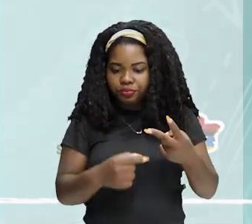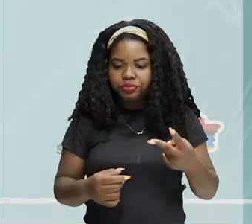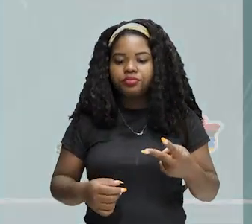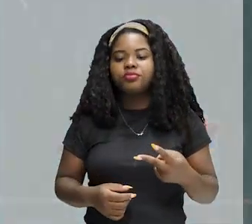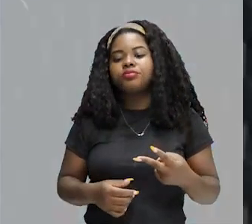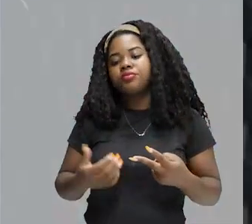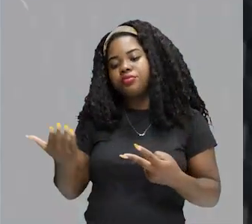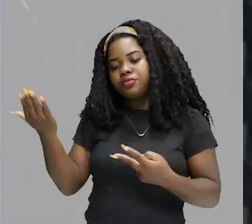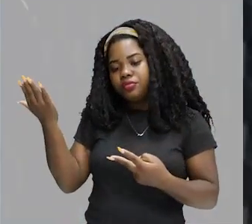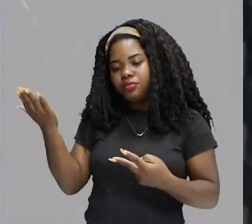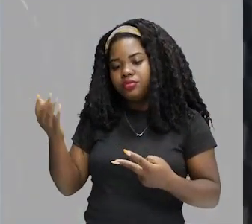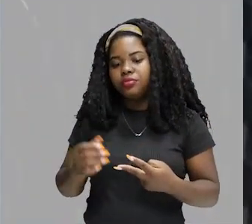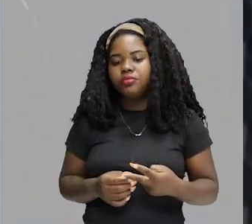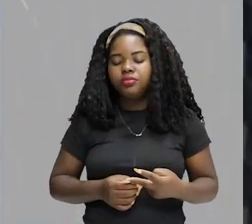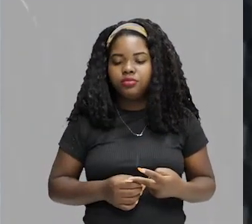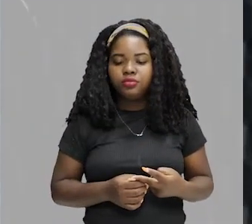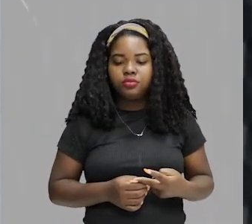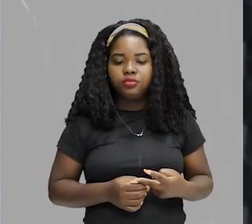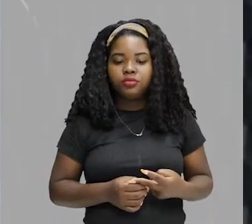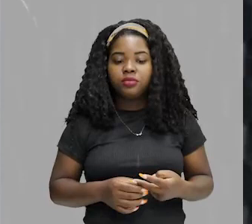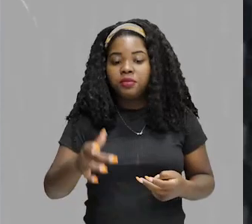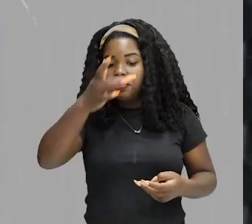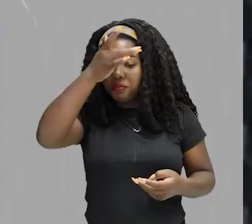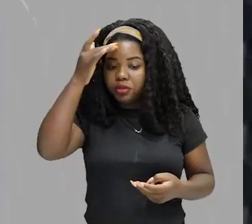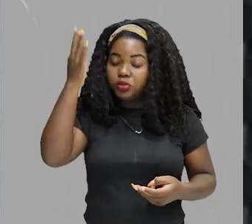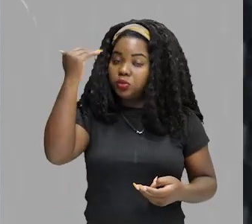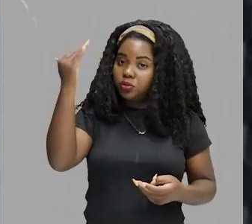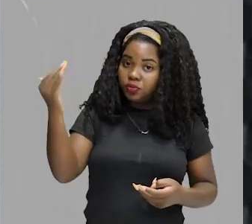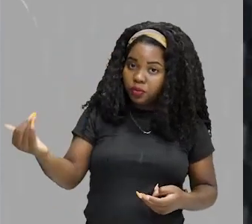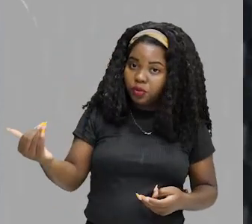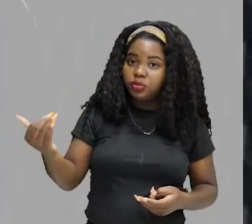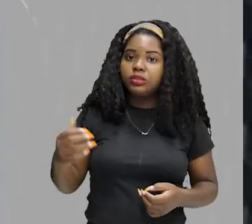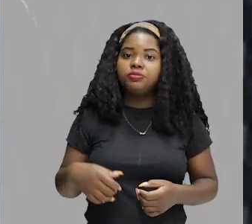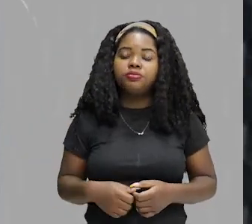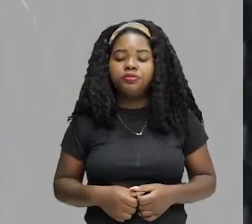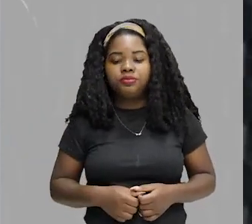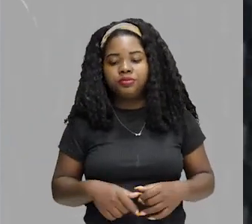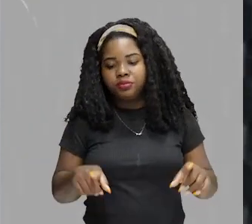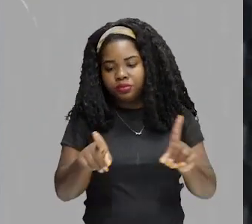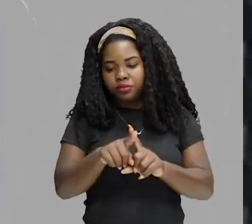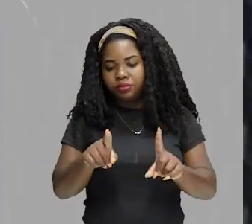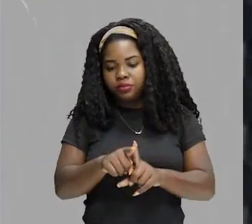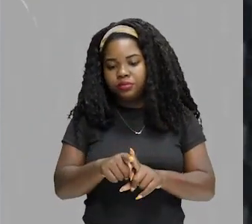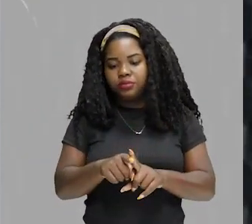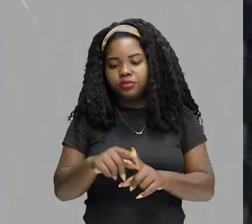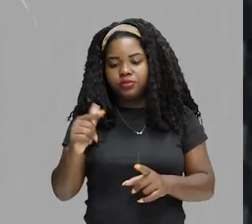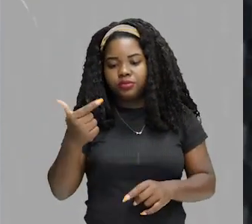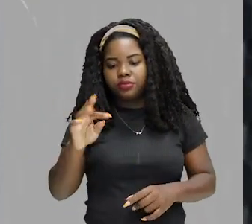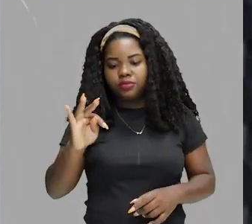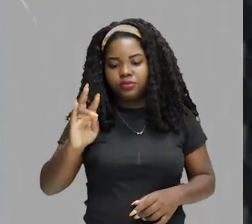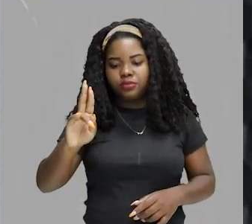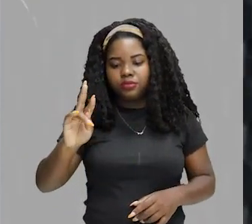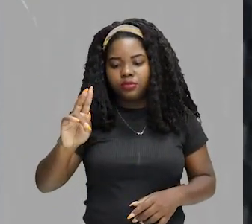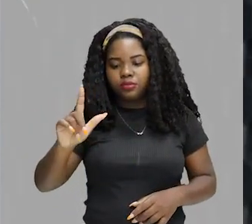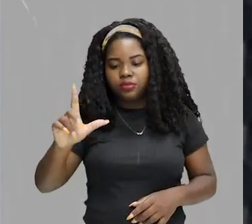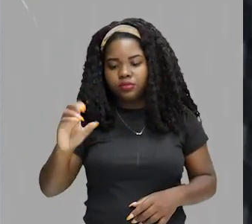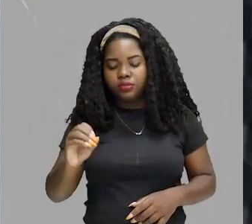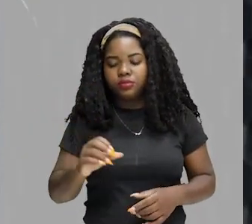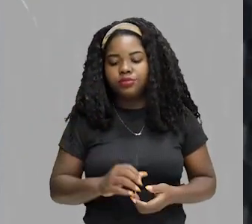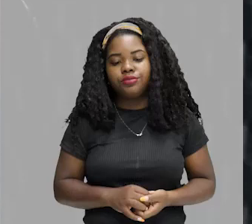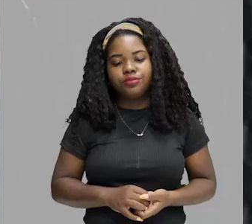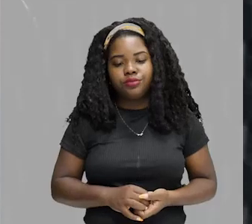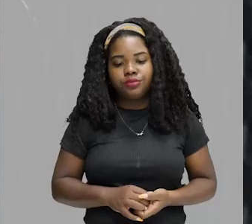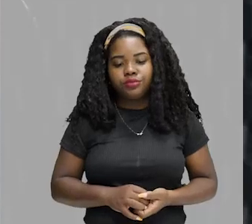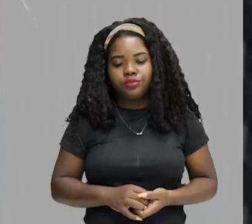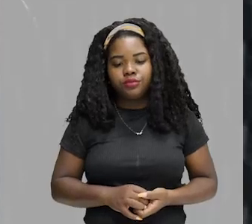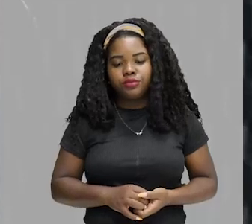para vocês. Carência de ídolos, né? E ausência de títulos. Essas são duas questões